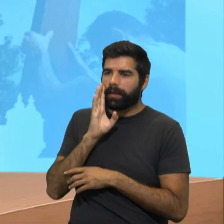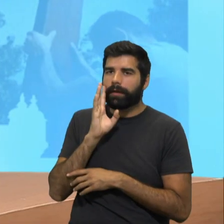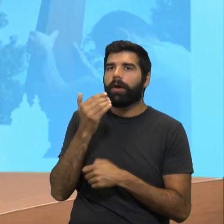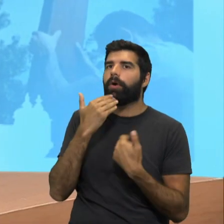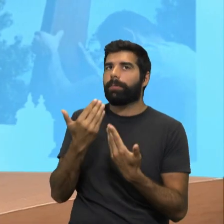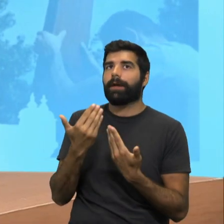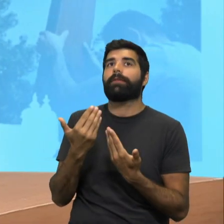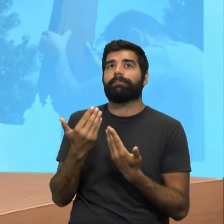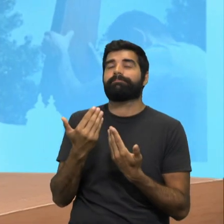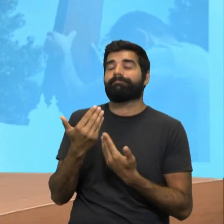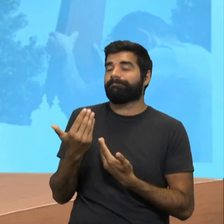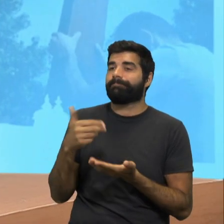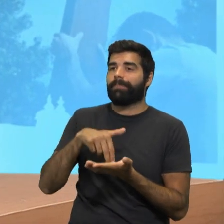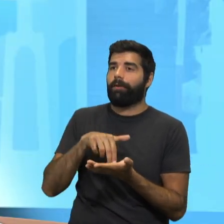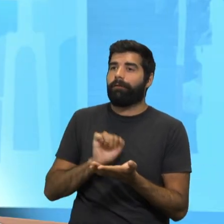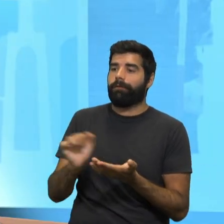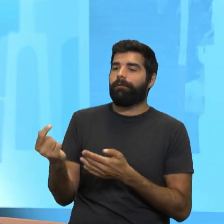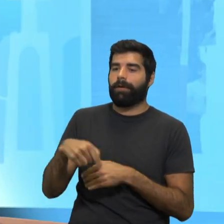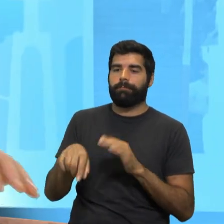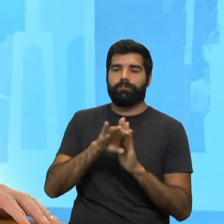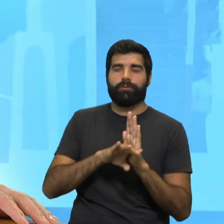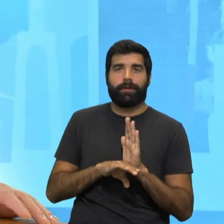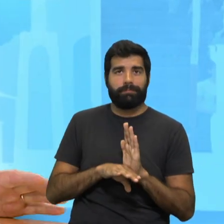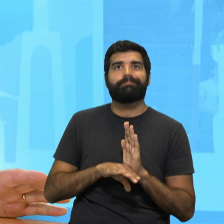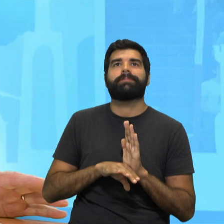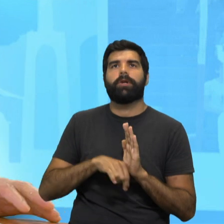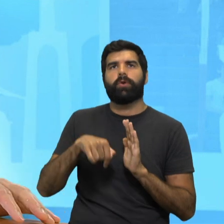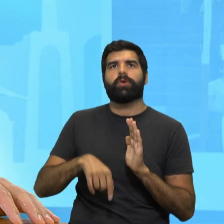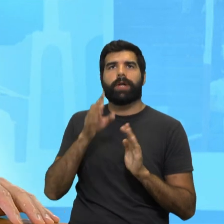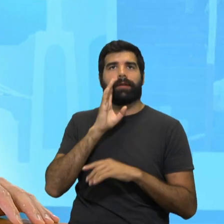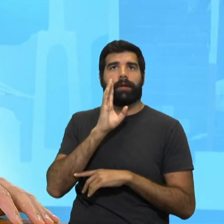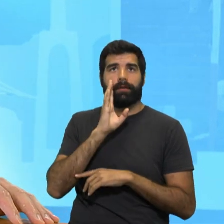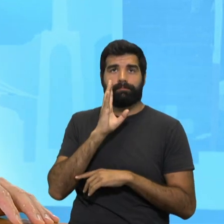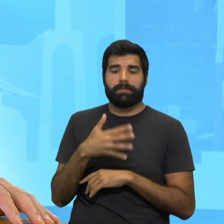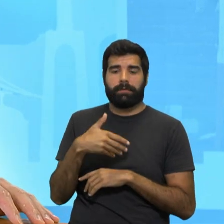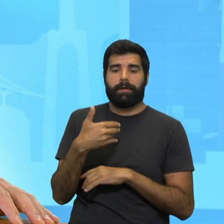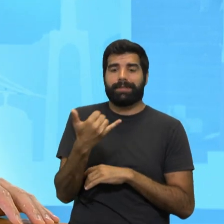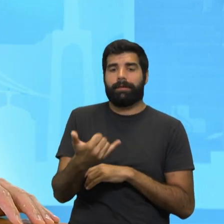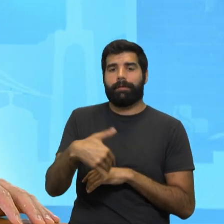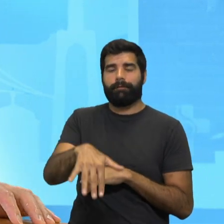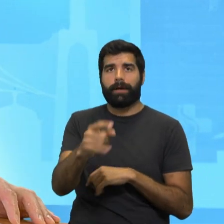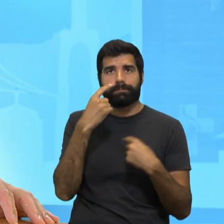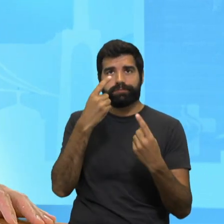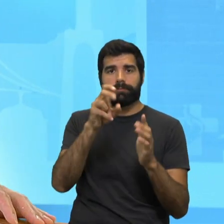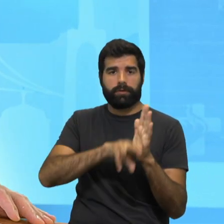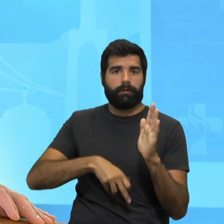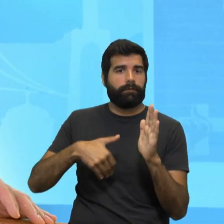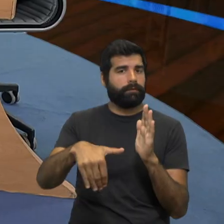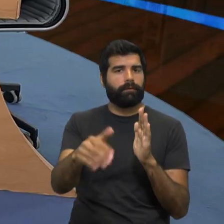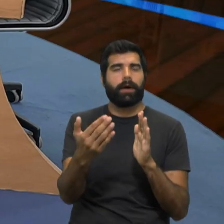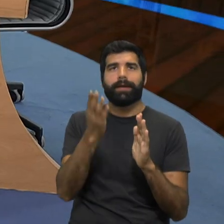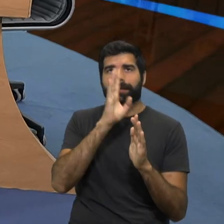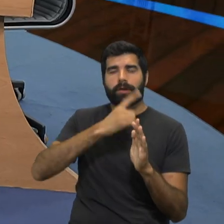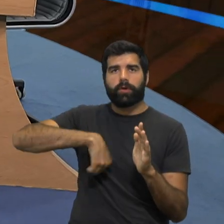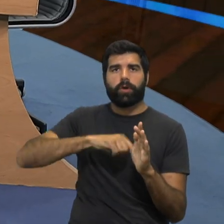Obrigado, Catarina, por estar neste programa. De facto, esta tarde, daqui a pouco, será apresentado este relatório. E se